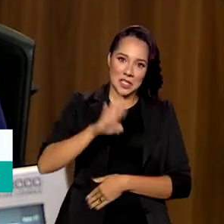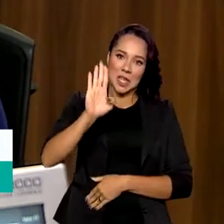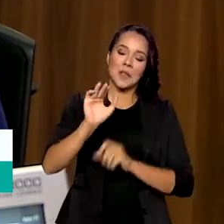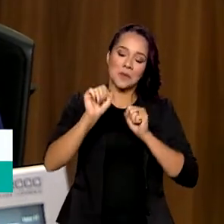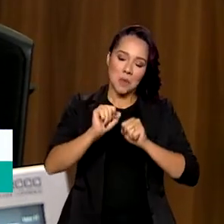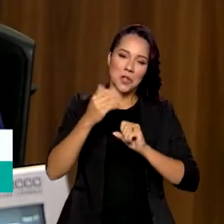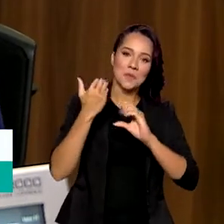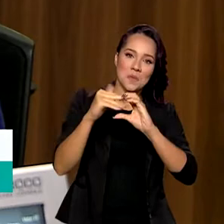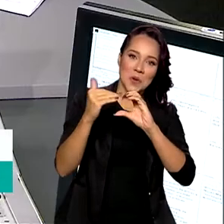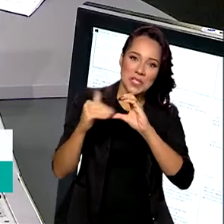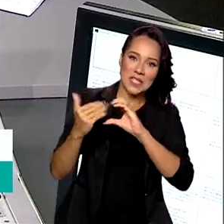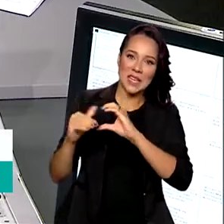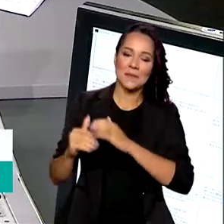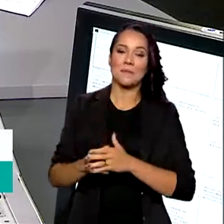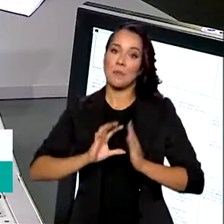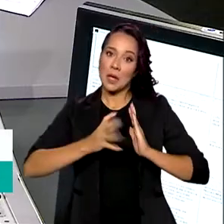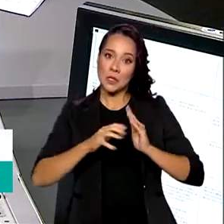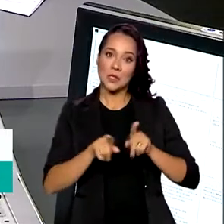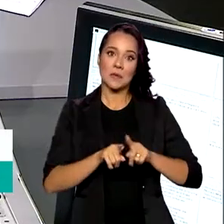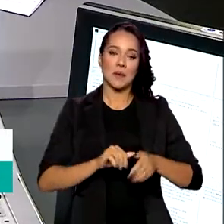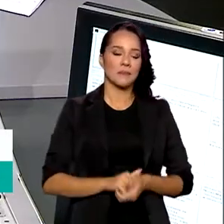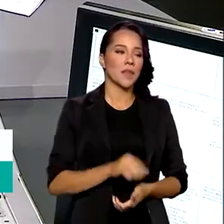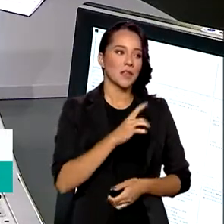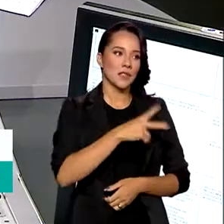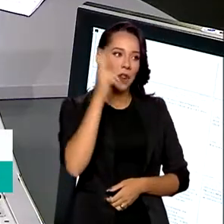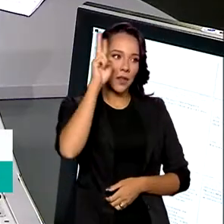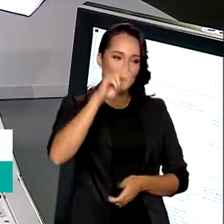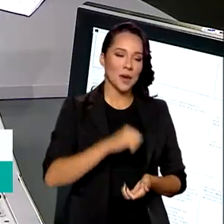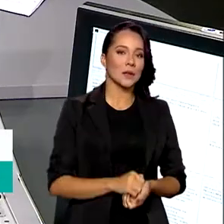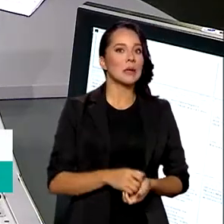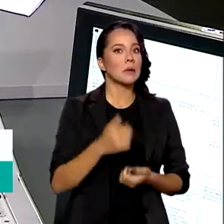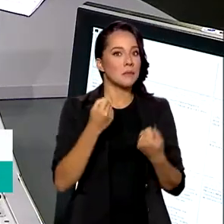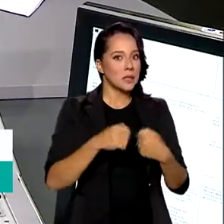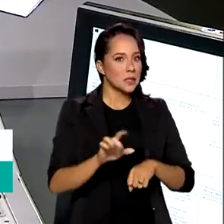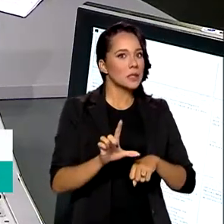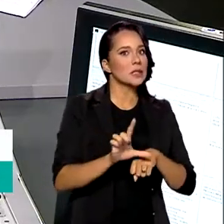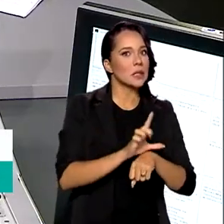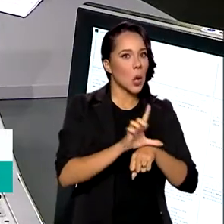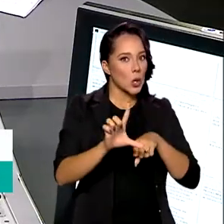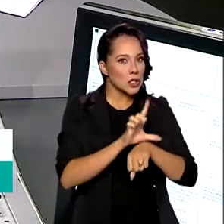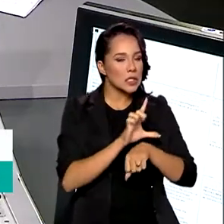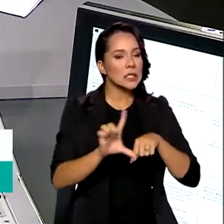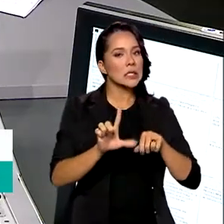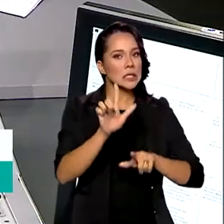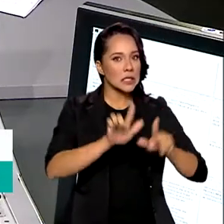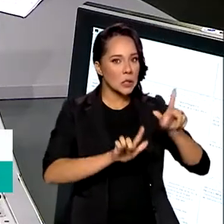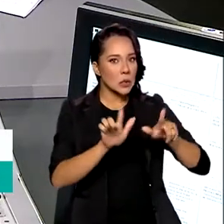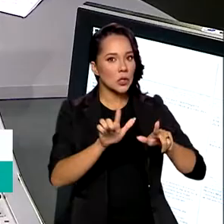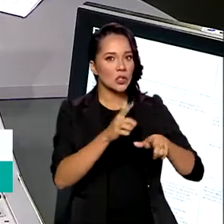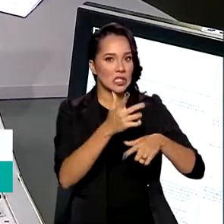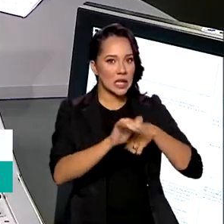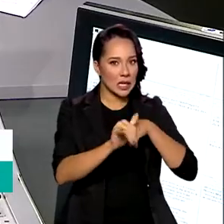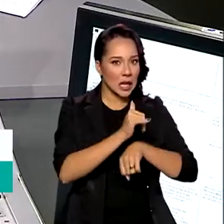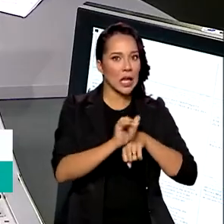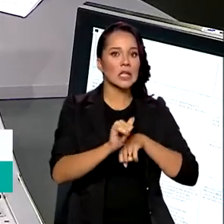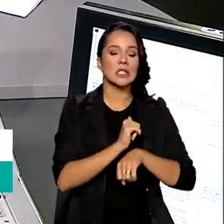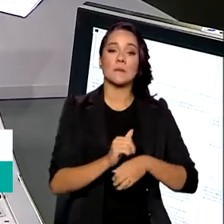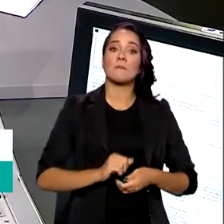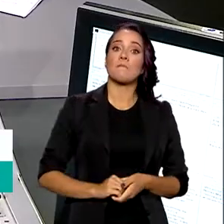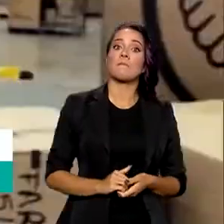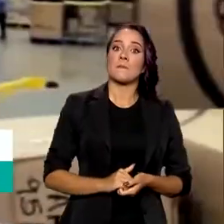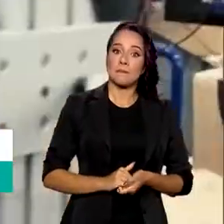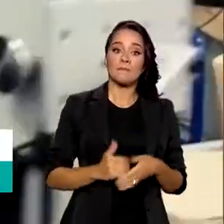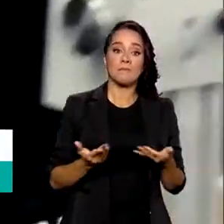candidatos podem postar partidos também e apenas destacando solução de logística que nos parece realmente ser muito grande essa